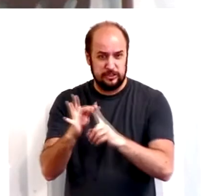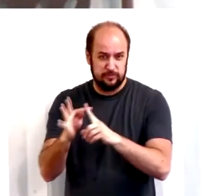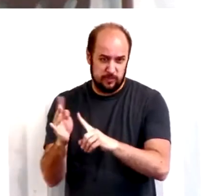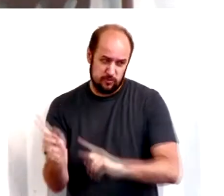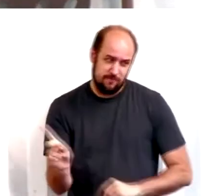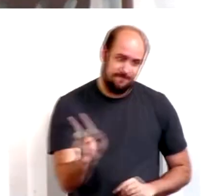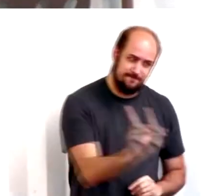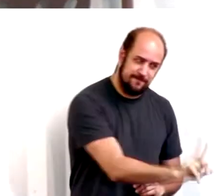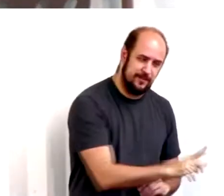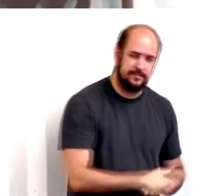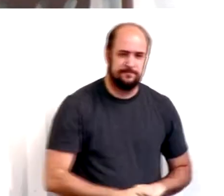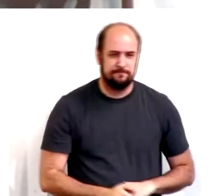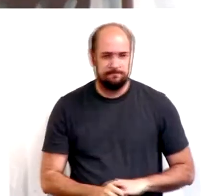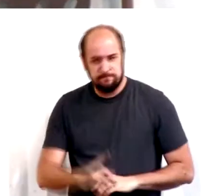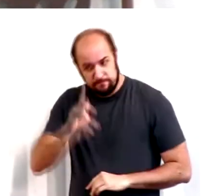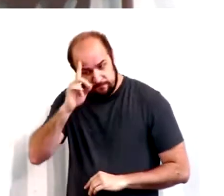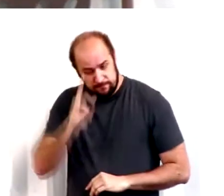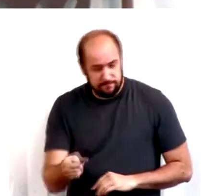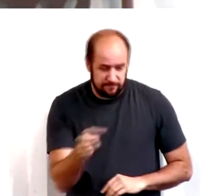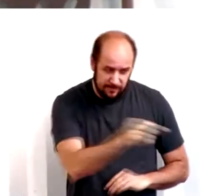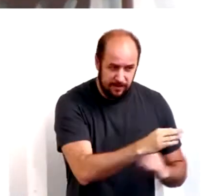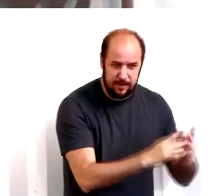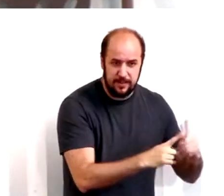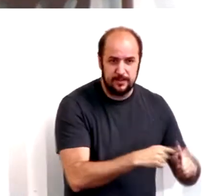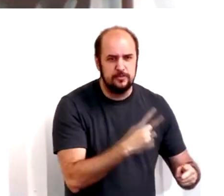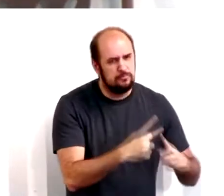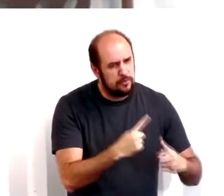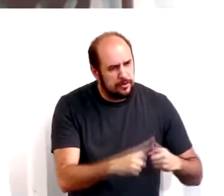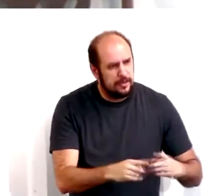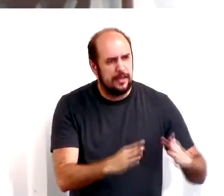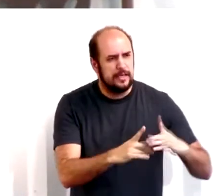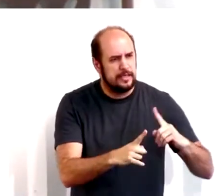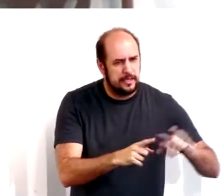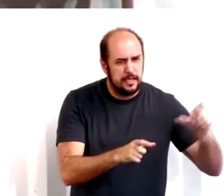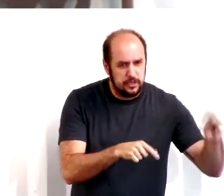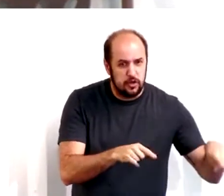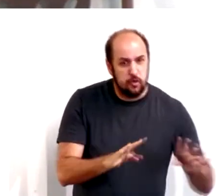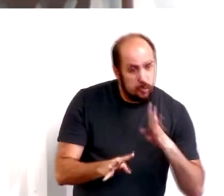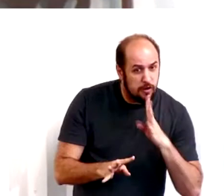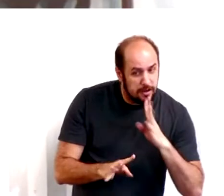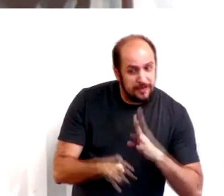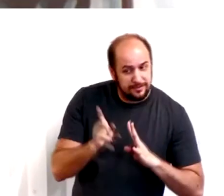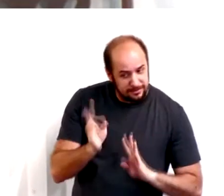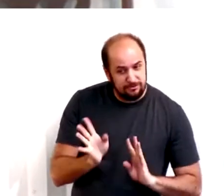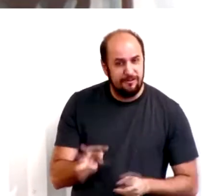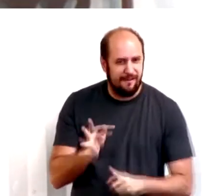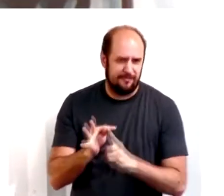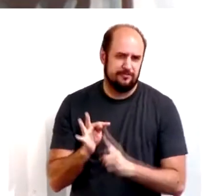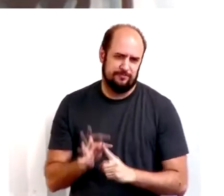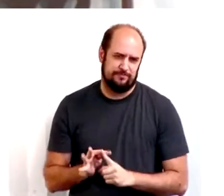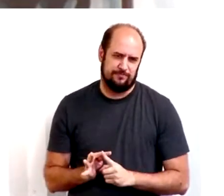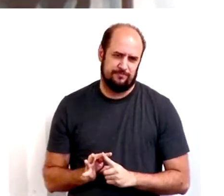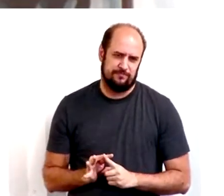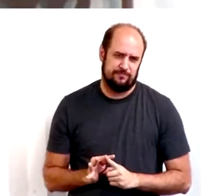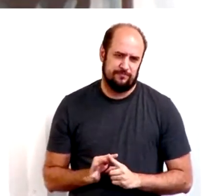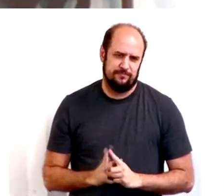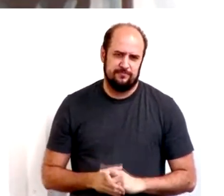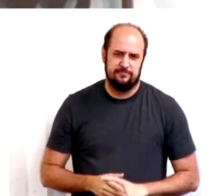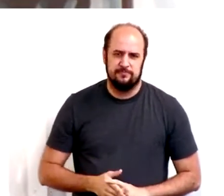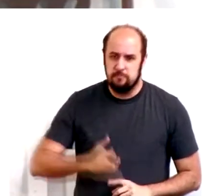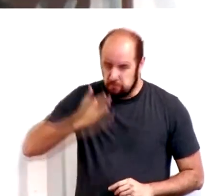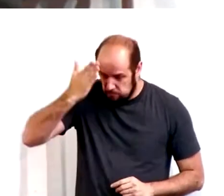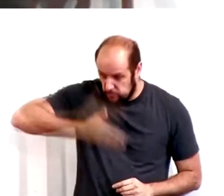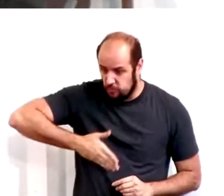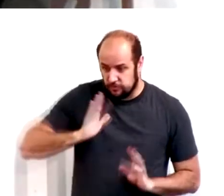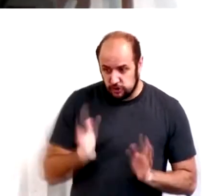igreja. Mas enviá-lo para a igreja porque a igreja tinha o conhecimento que o caráter desse jovem era um caráter comprovado.